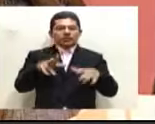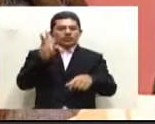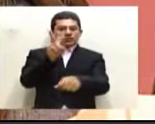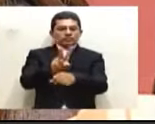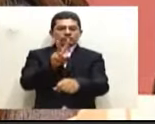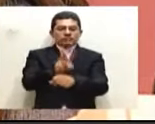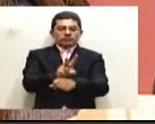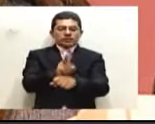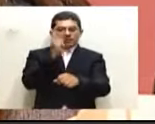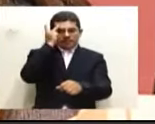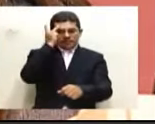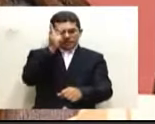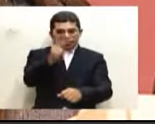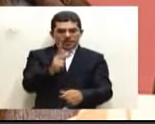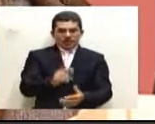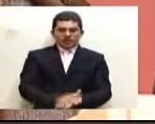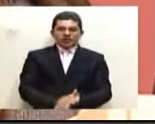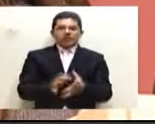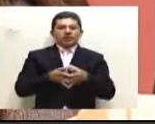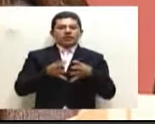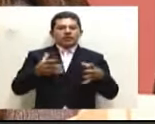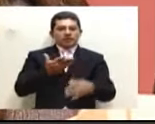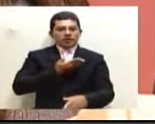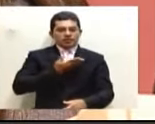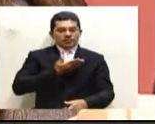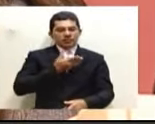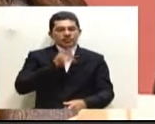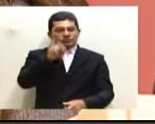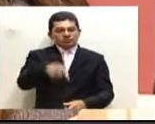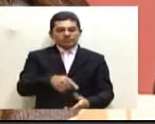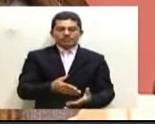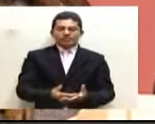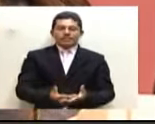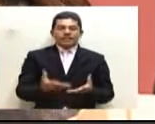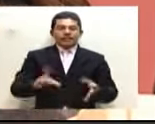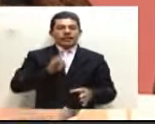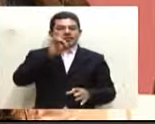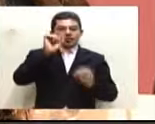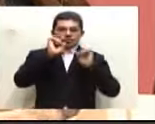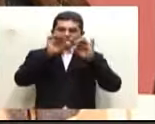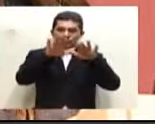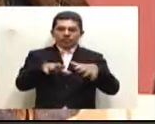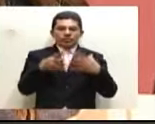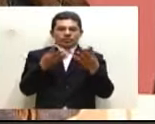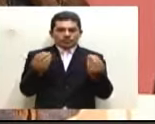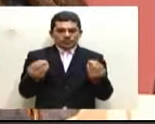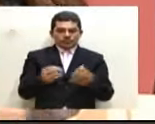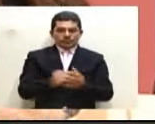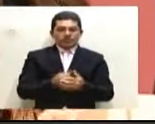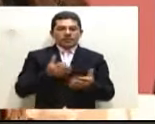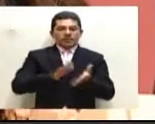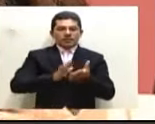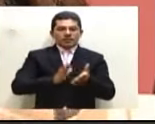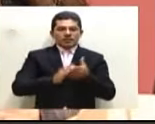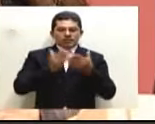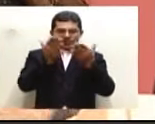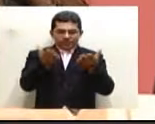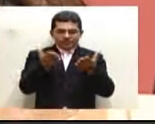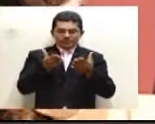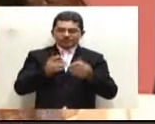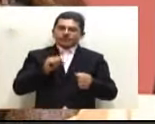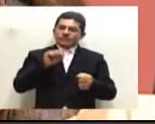reservado para o grande amigo que Vossa Excelência é. Então, que Deus continue lhe abençoando. Parabéns